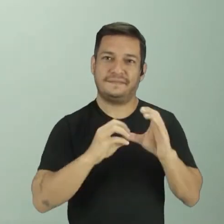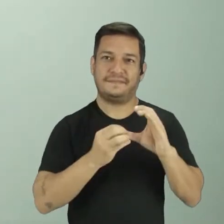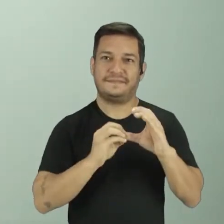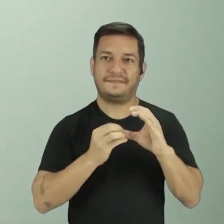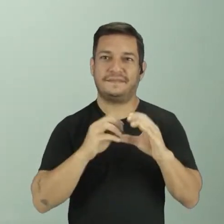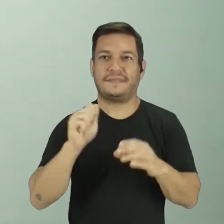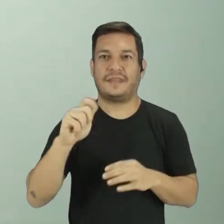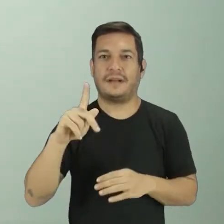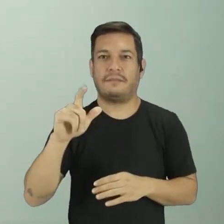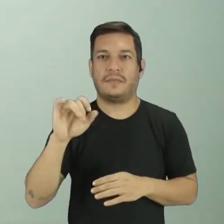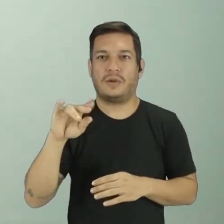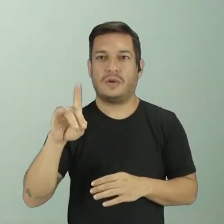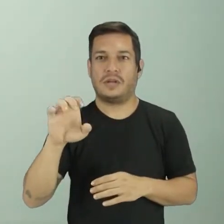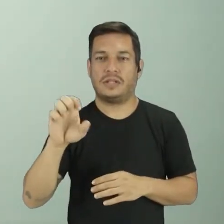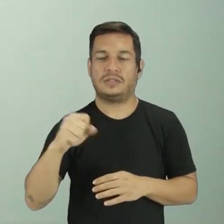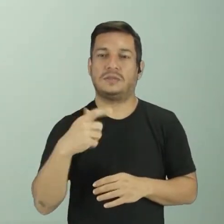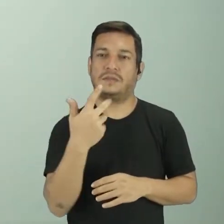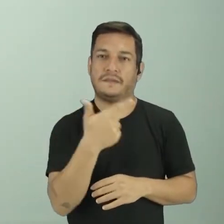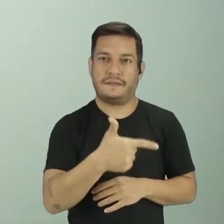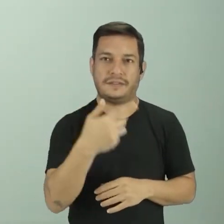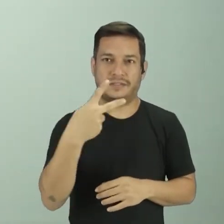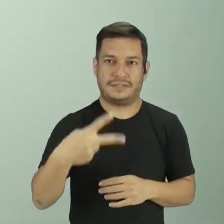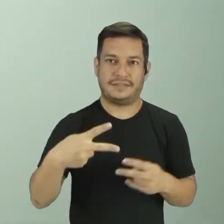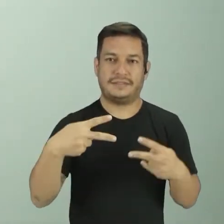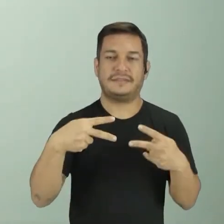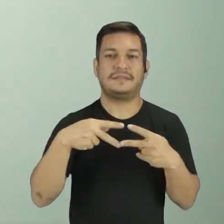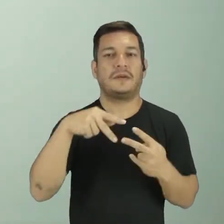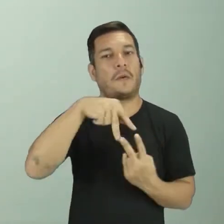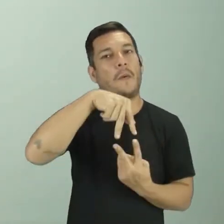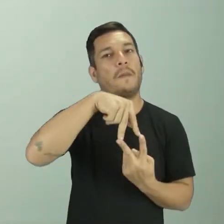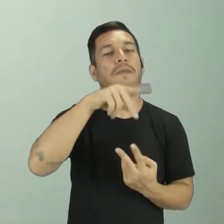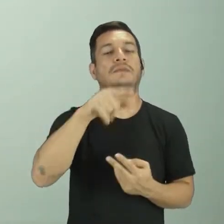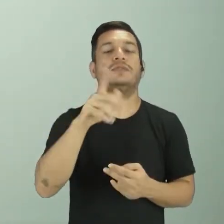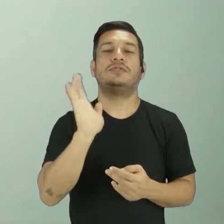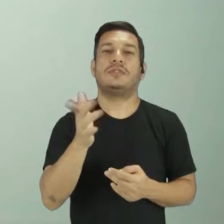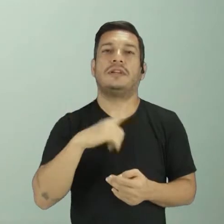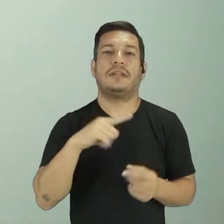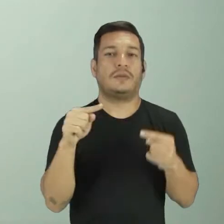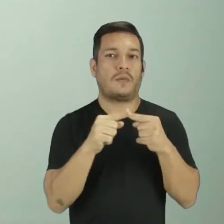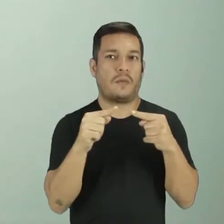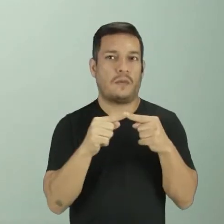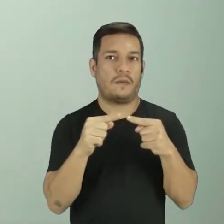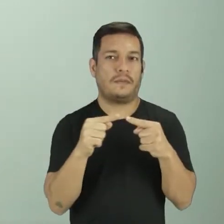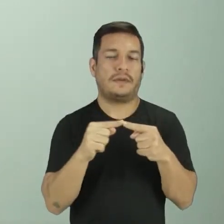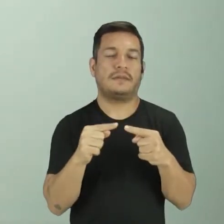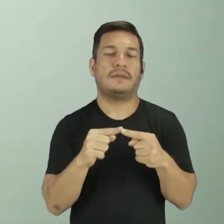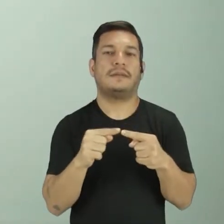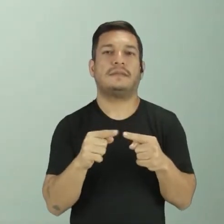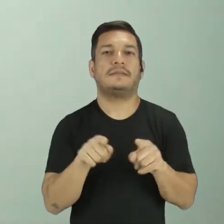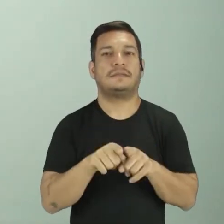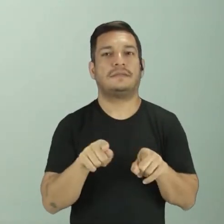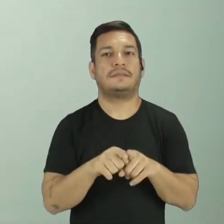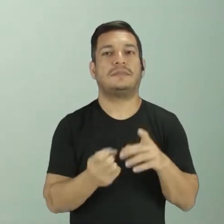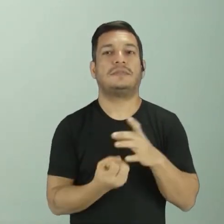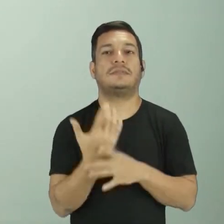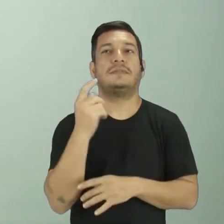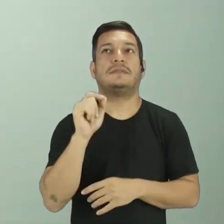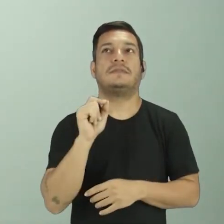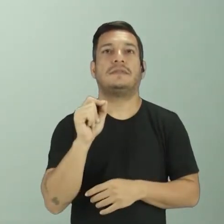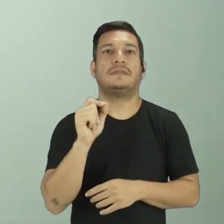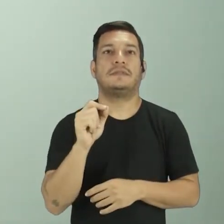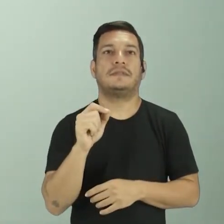células haploides, cada uma com 23 cromossomos, já todos eles combinados entre si, gerando